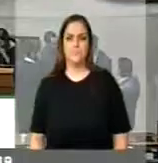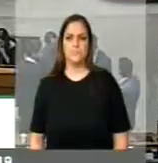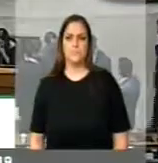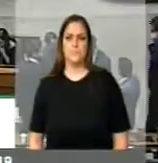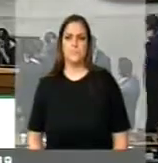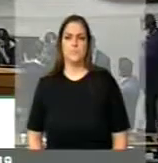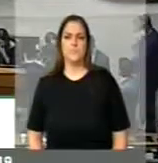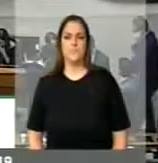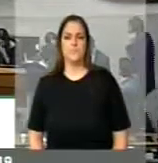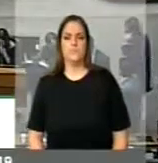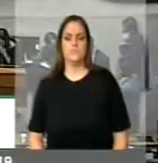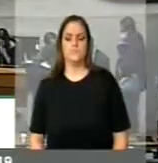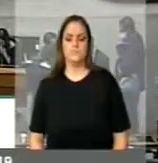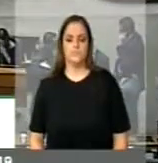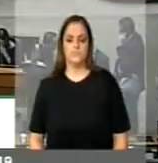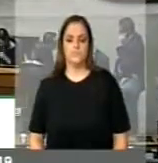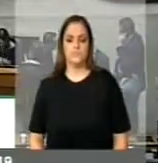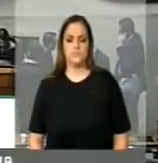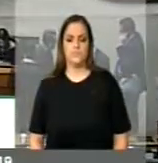Minuto.